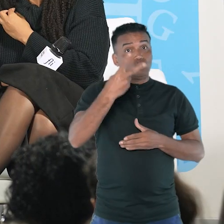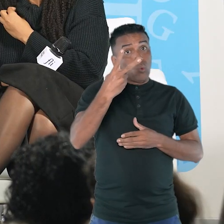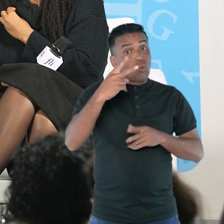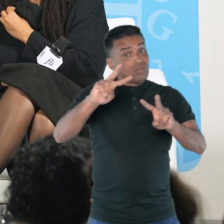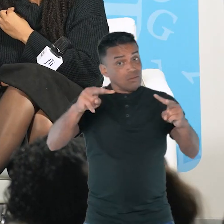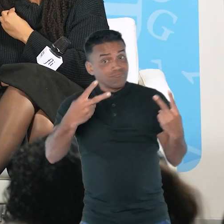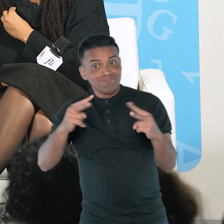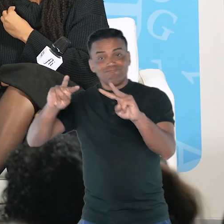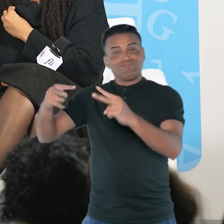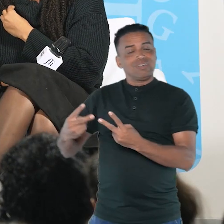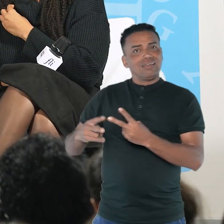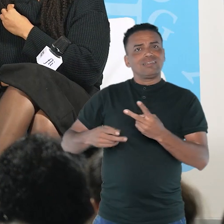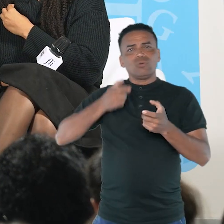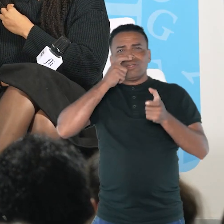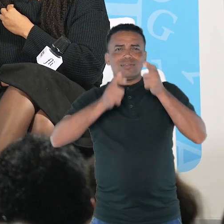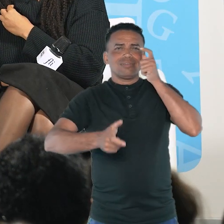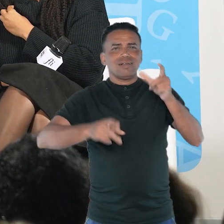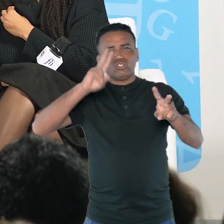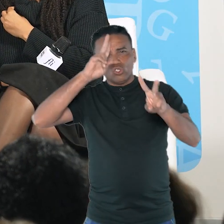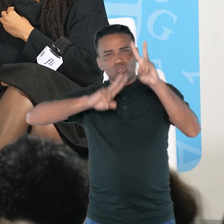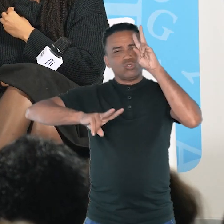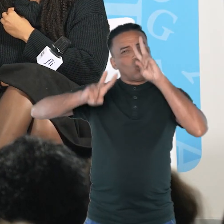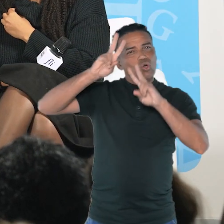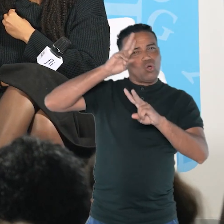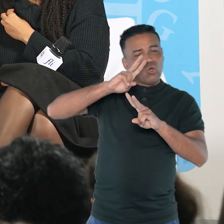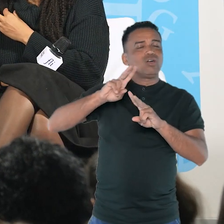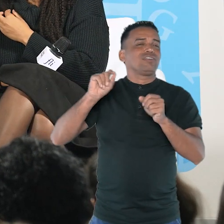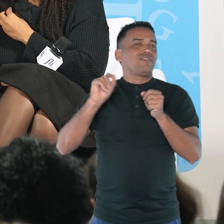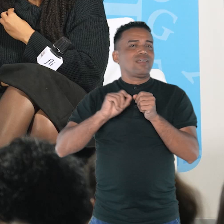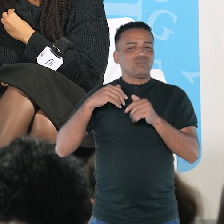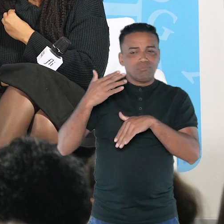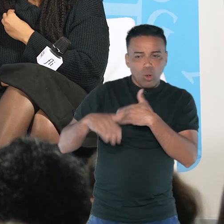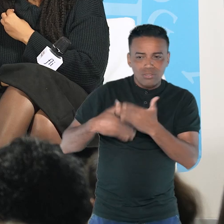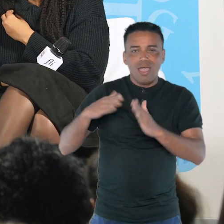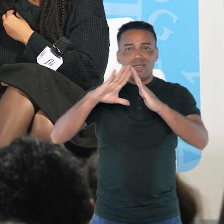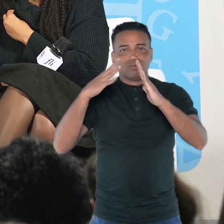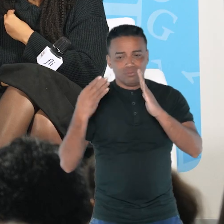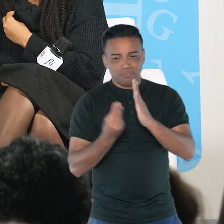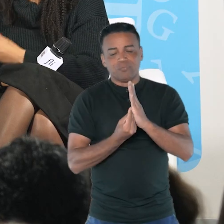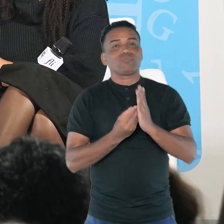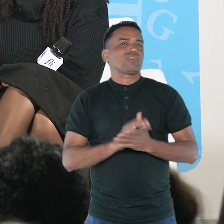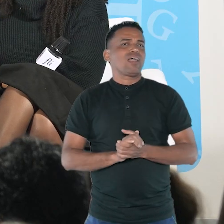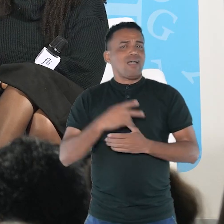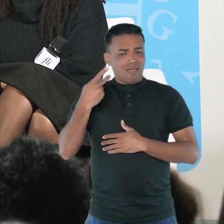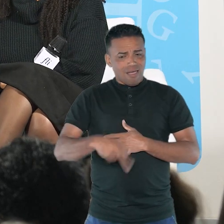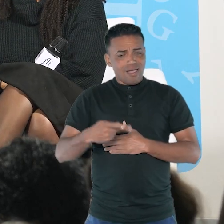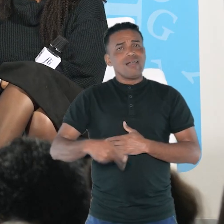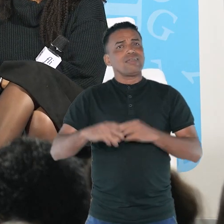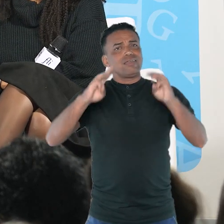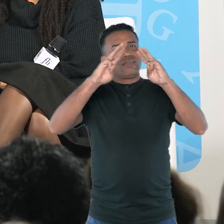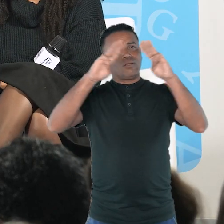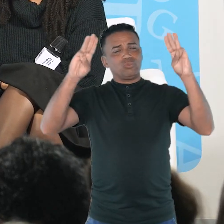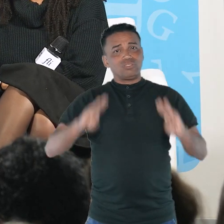muito interessante as histórias, né? A gente tem feito muita coisa nesse processo do quilombo. E aqui no museu tem uma coisa muito peculiar, que quando o